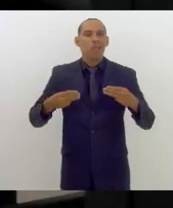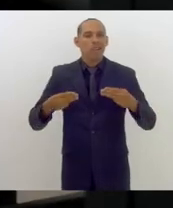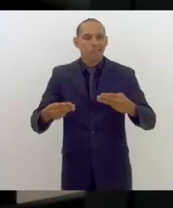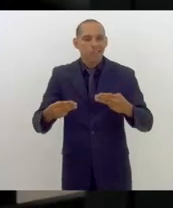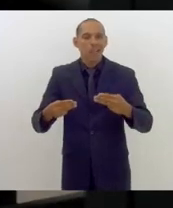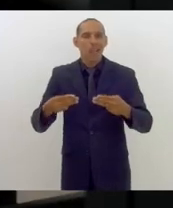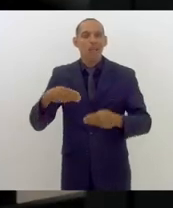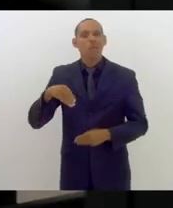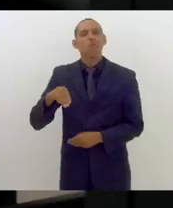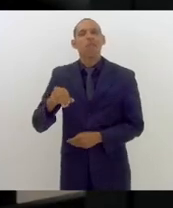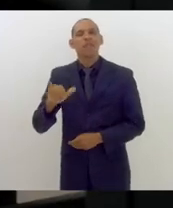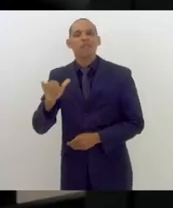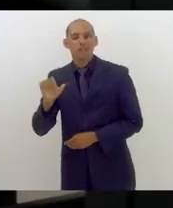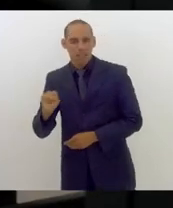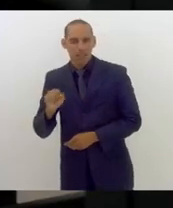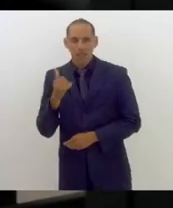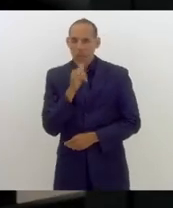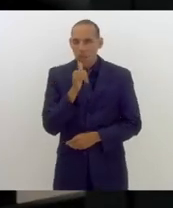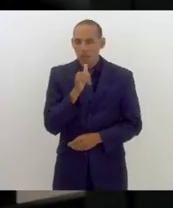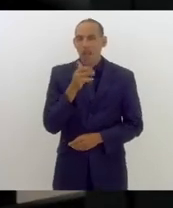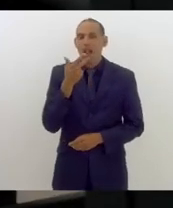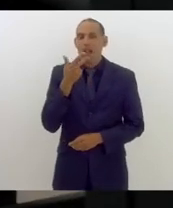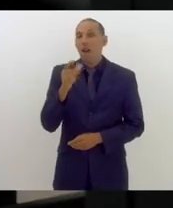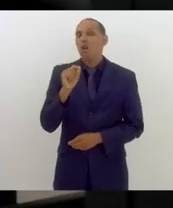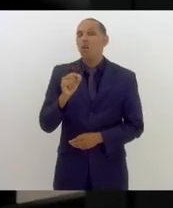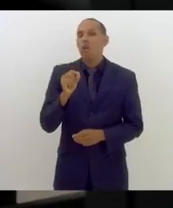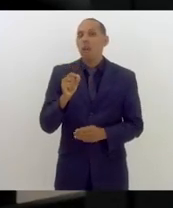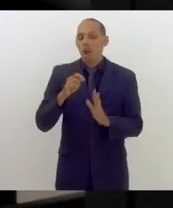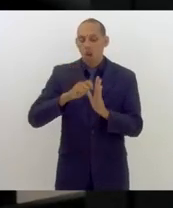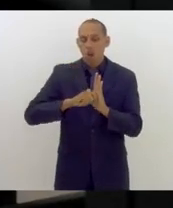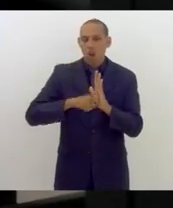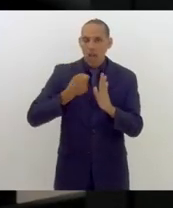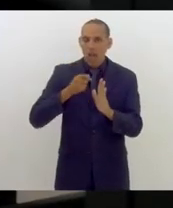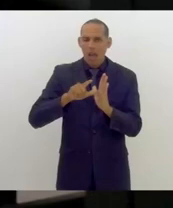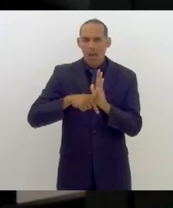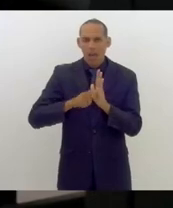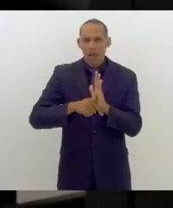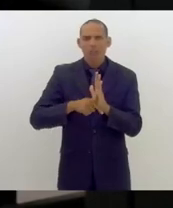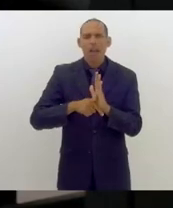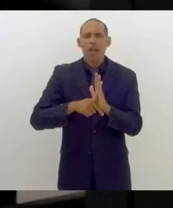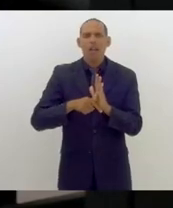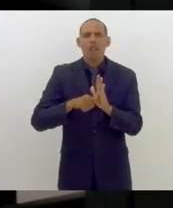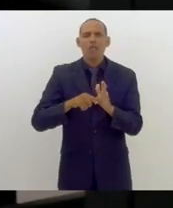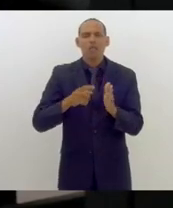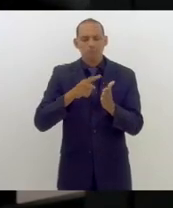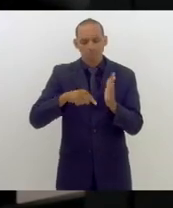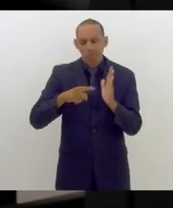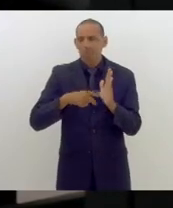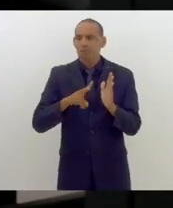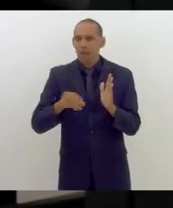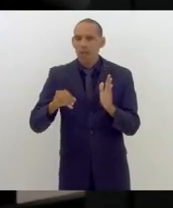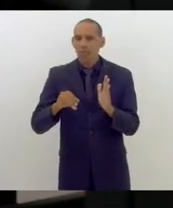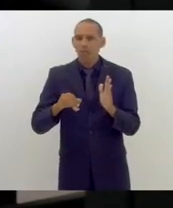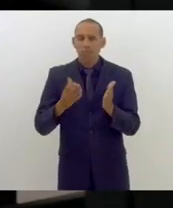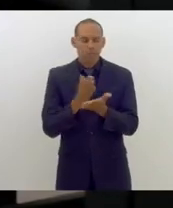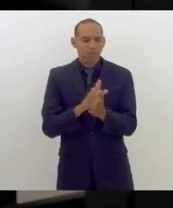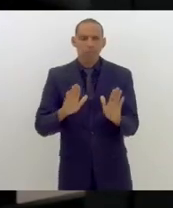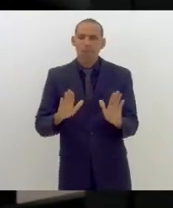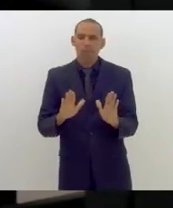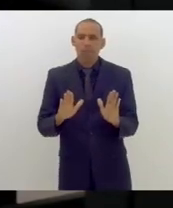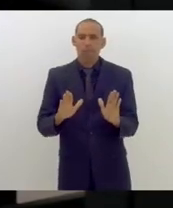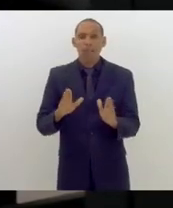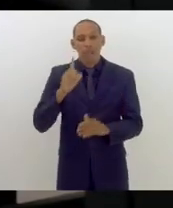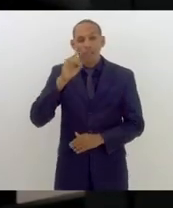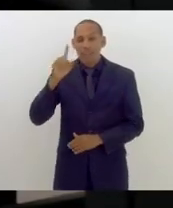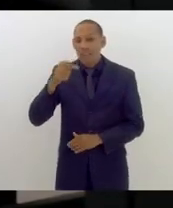vem falando que vai residir os contatos os contatos que estão atrasados né Isso já foi falado várias vezes no